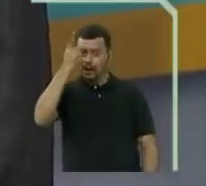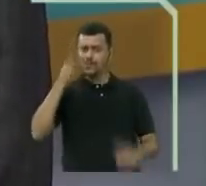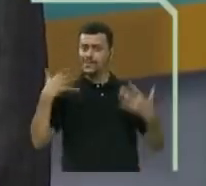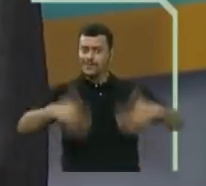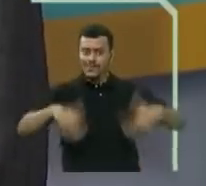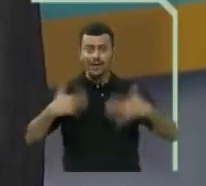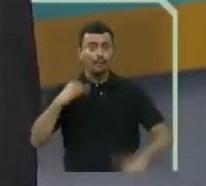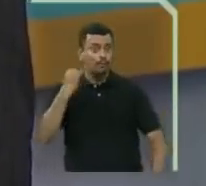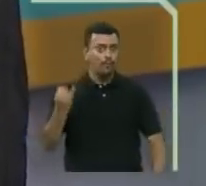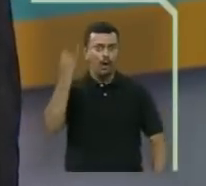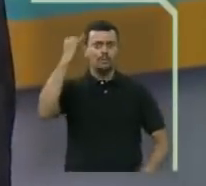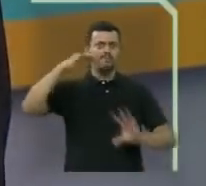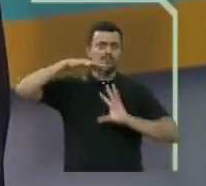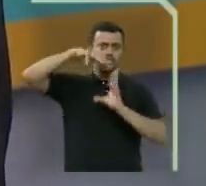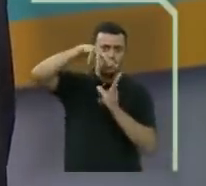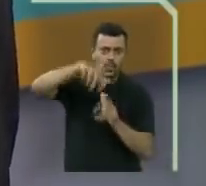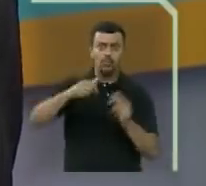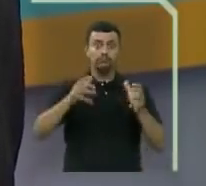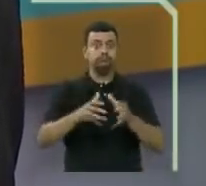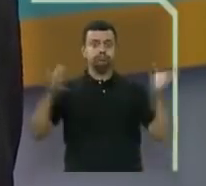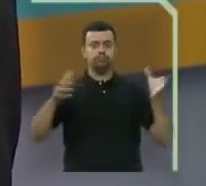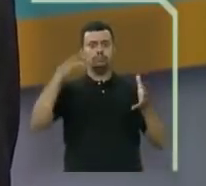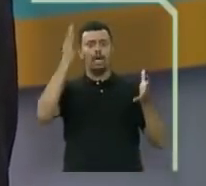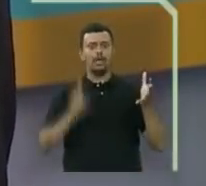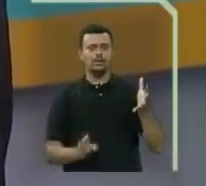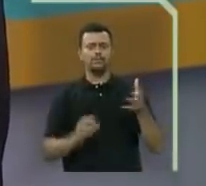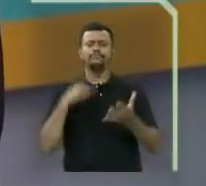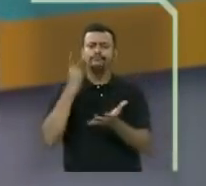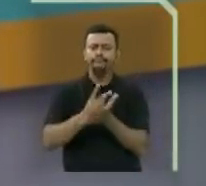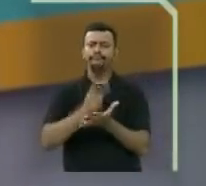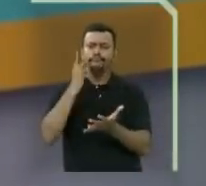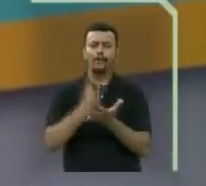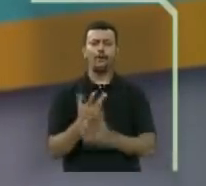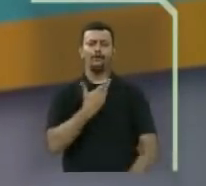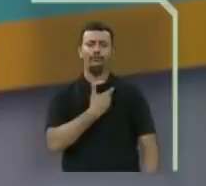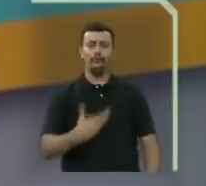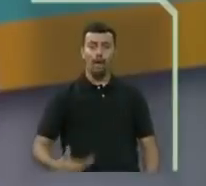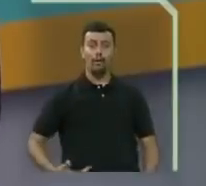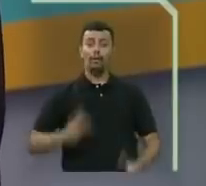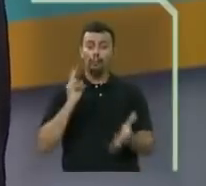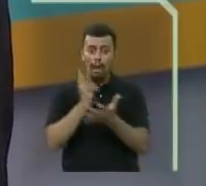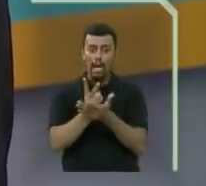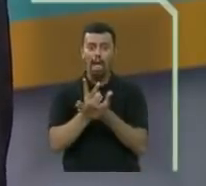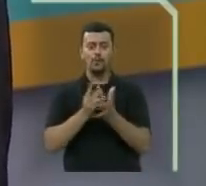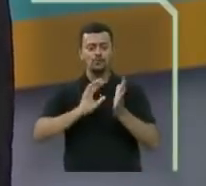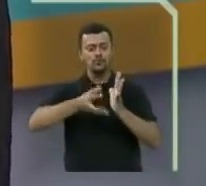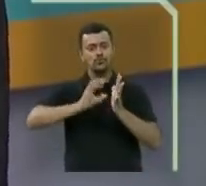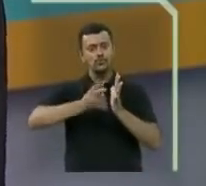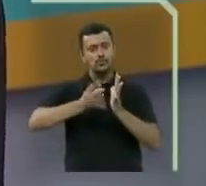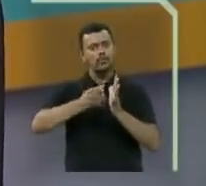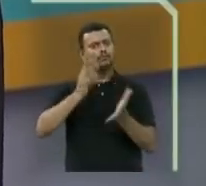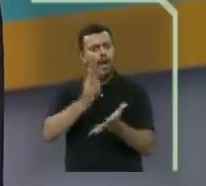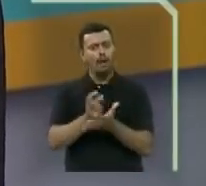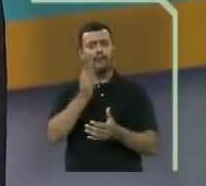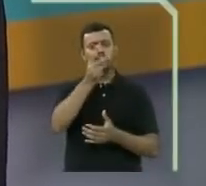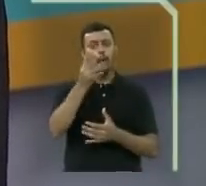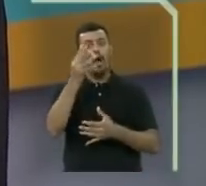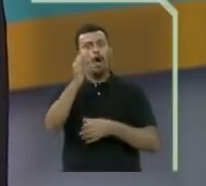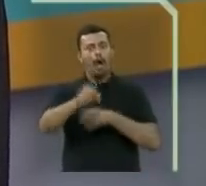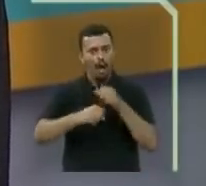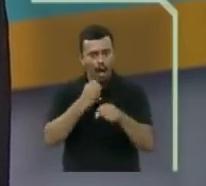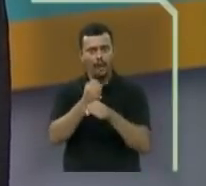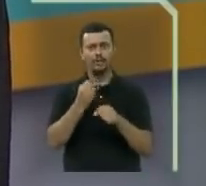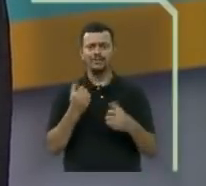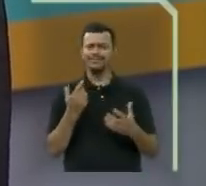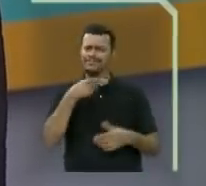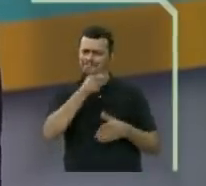estado do Brasil. Vem sendo governado por um mesmo partido há 24 anos. E esse partido não vem entregando para a população do